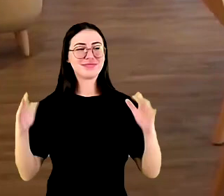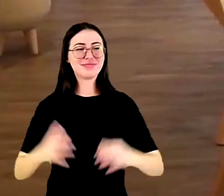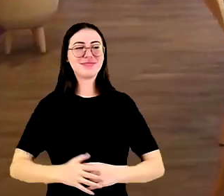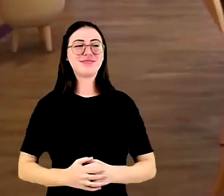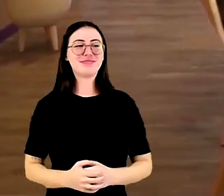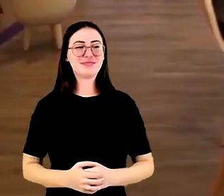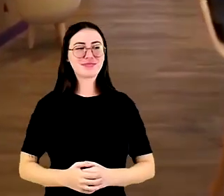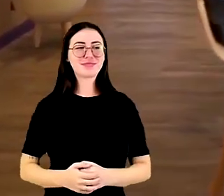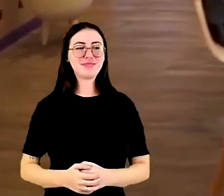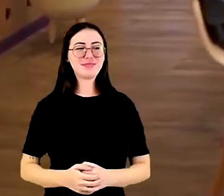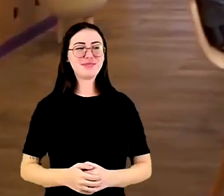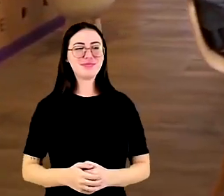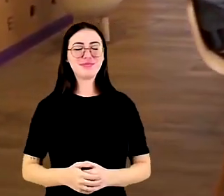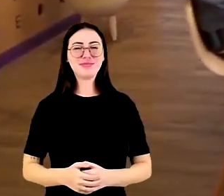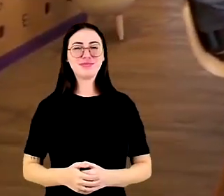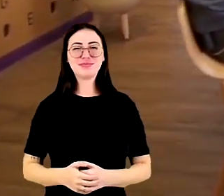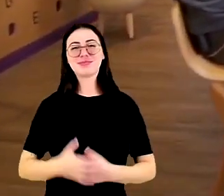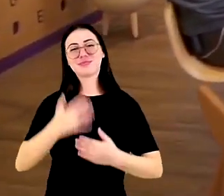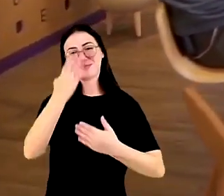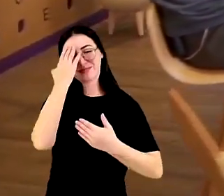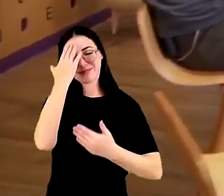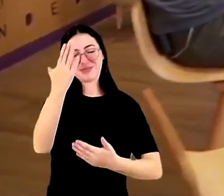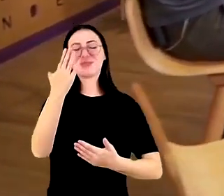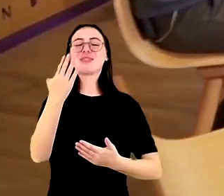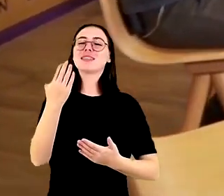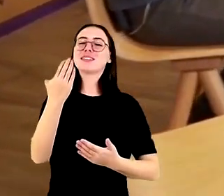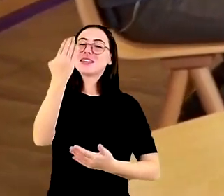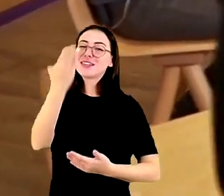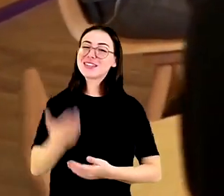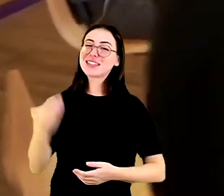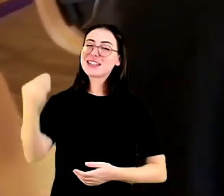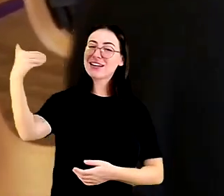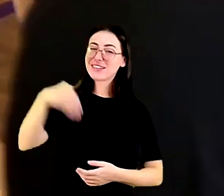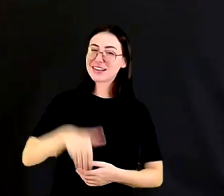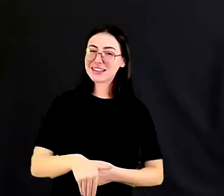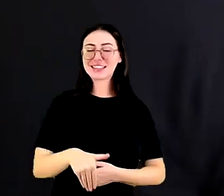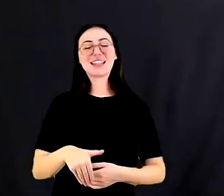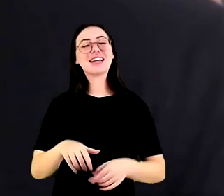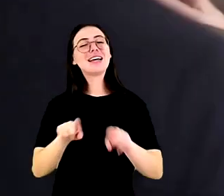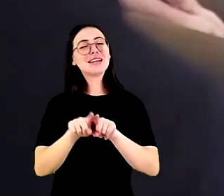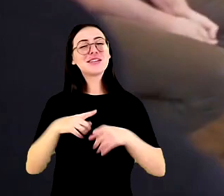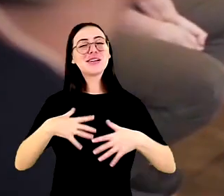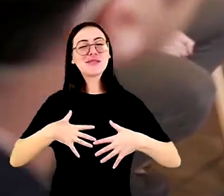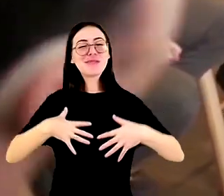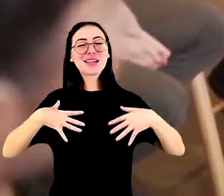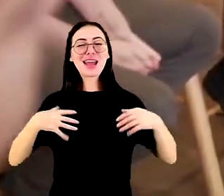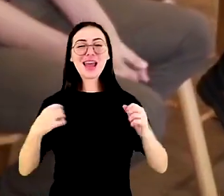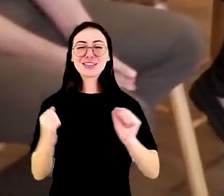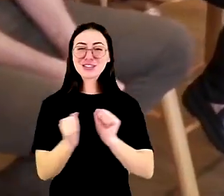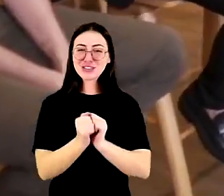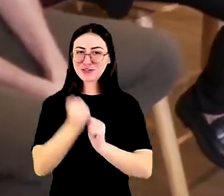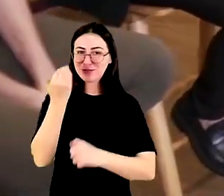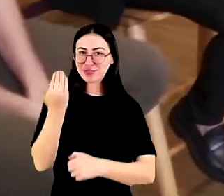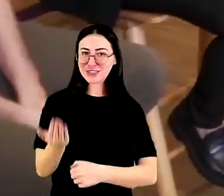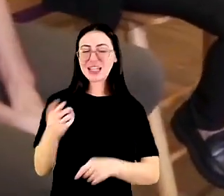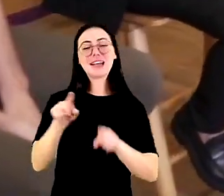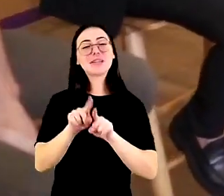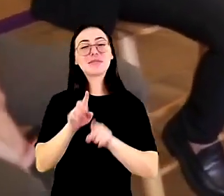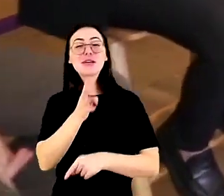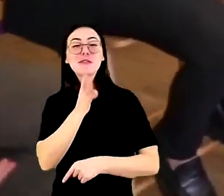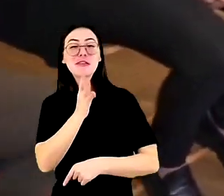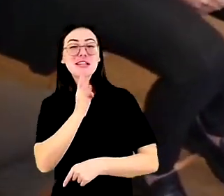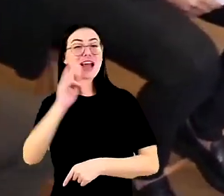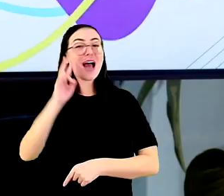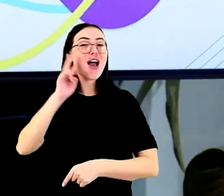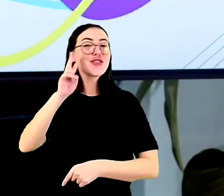Muito obrigado, Carmela. É um prazer estar aqui com você hoje. Conheci a Patrícia também, uma das formaturas, uma história incrível, uma pessoa incrível também. Muito obrigado,